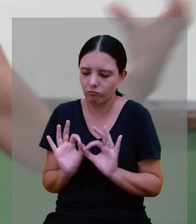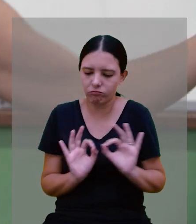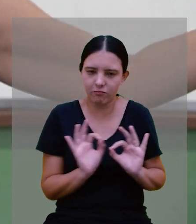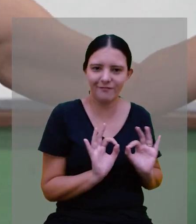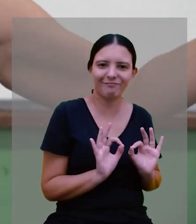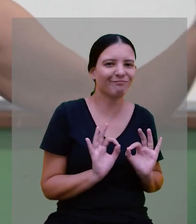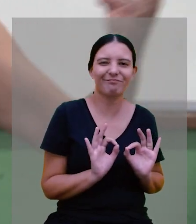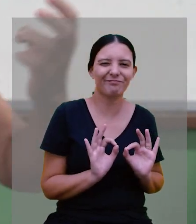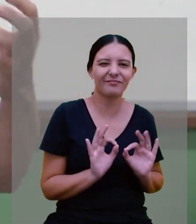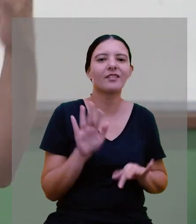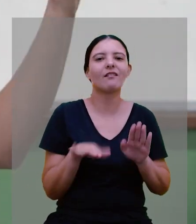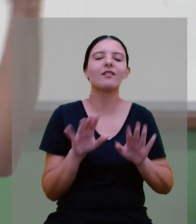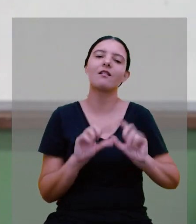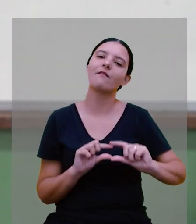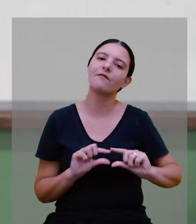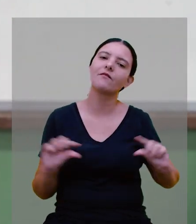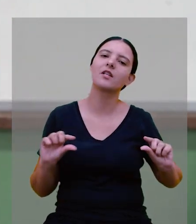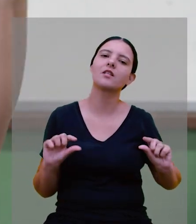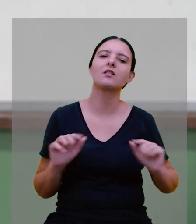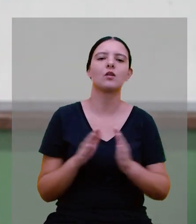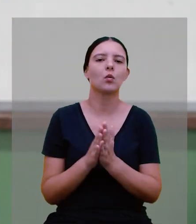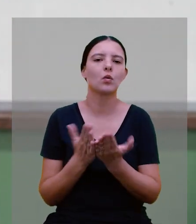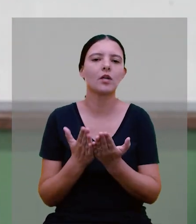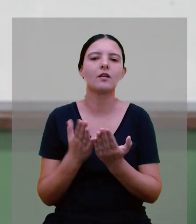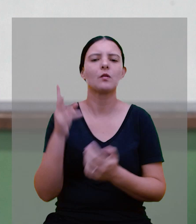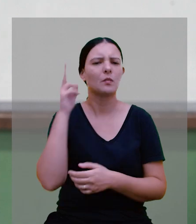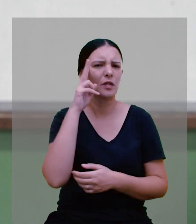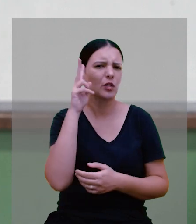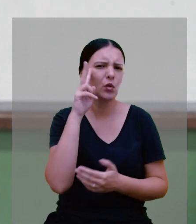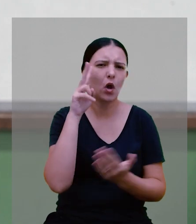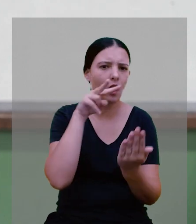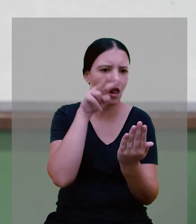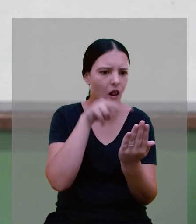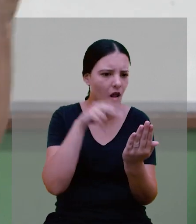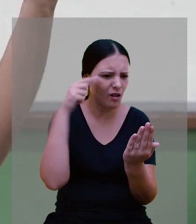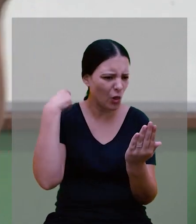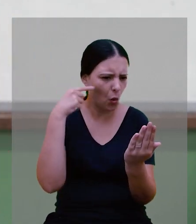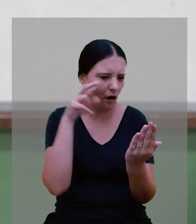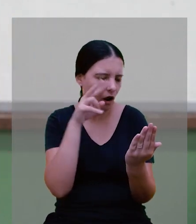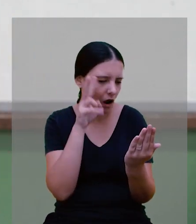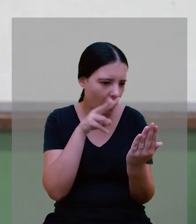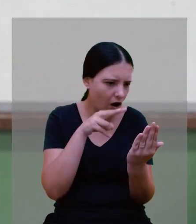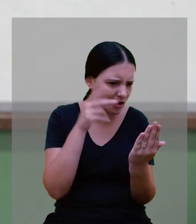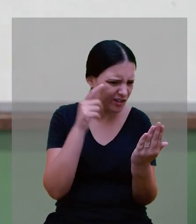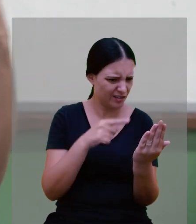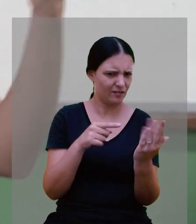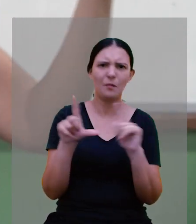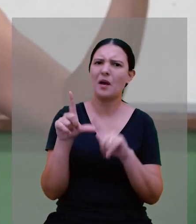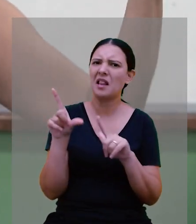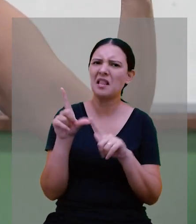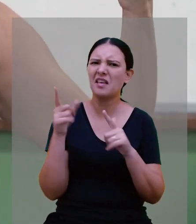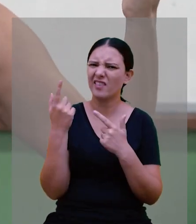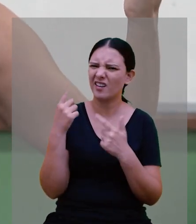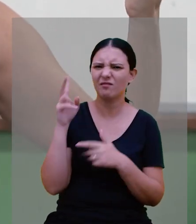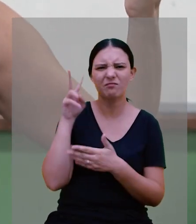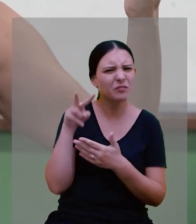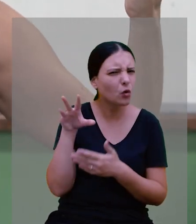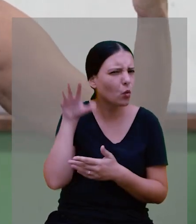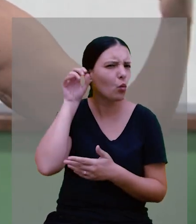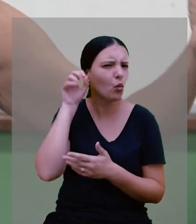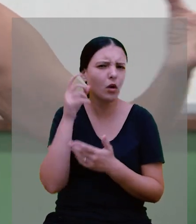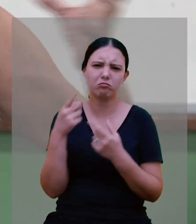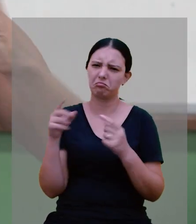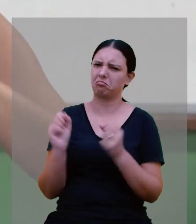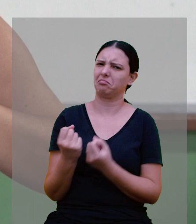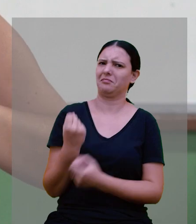Às vezes vem uma frase num livro, uma história num livro, uma história meio maluca, uma frase numa música, um verso de um poema,